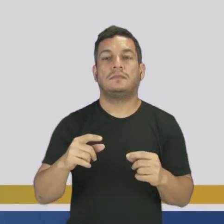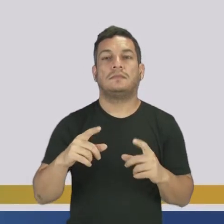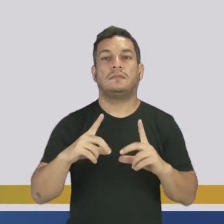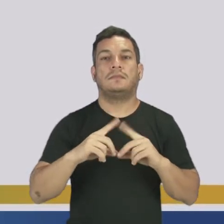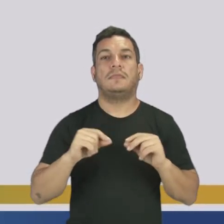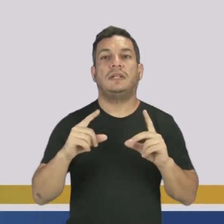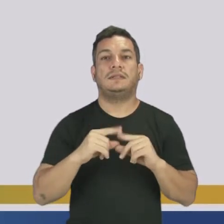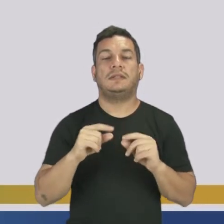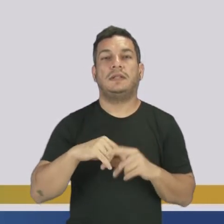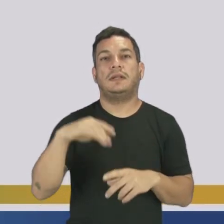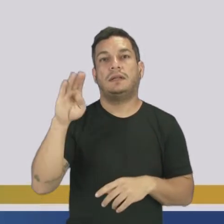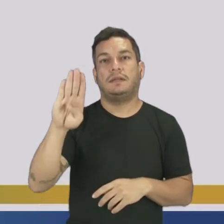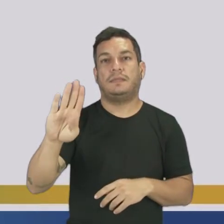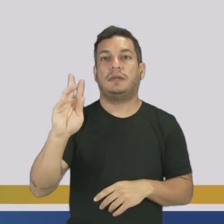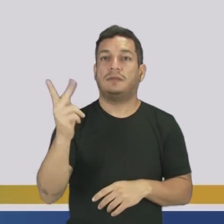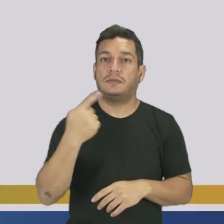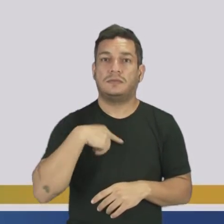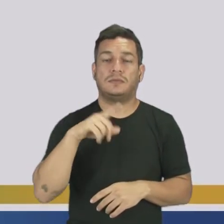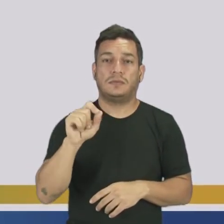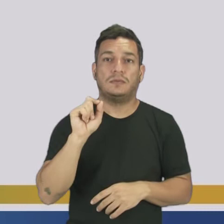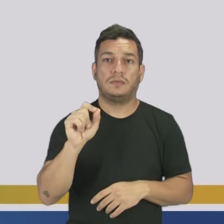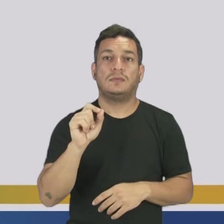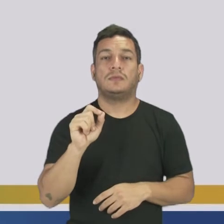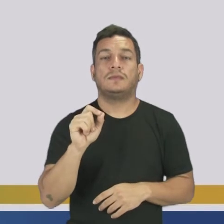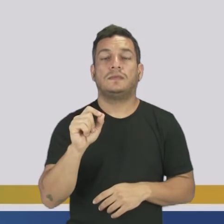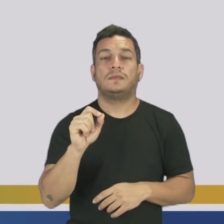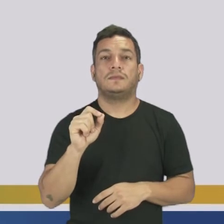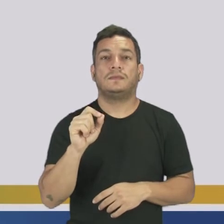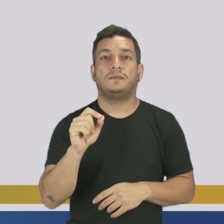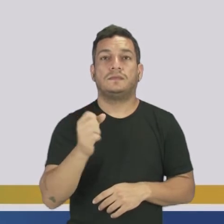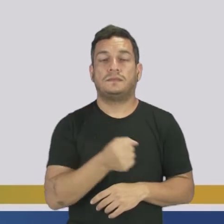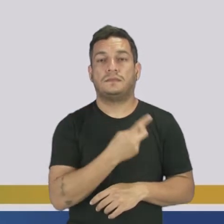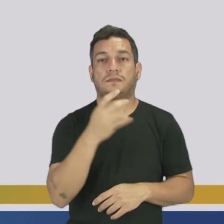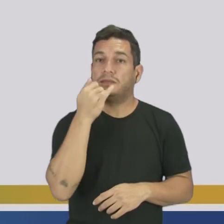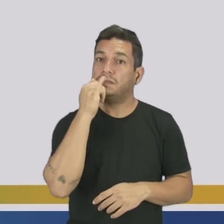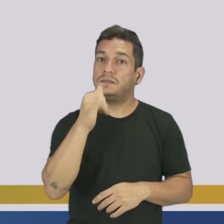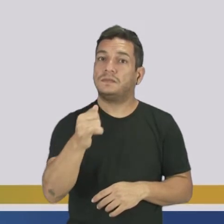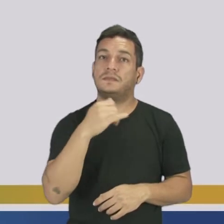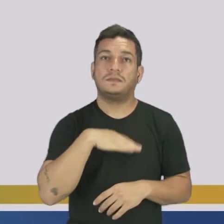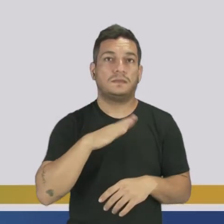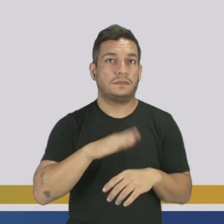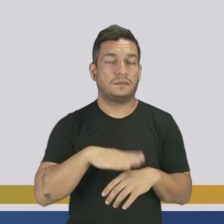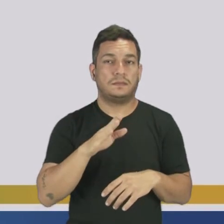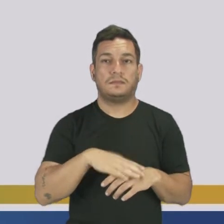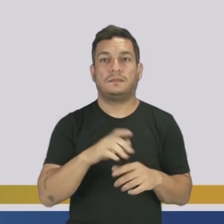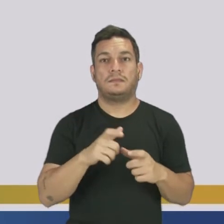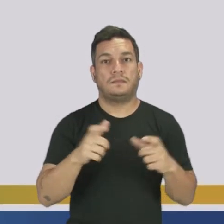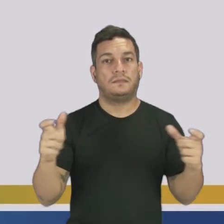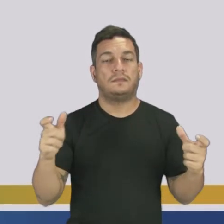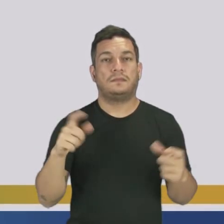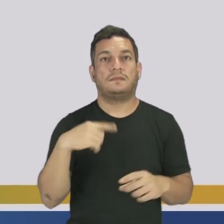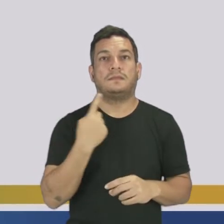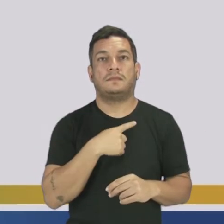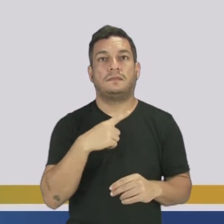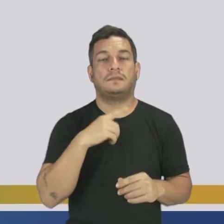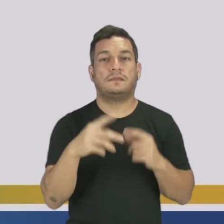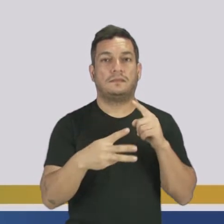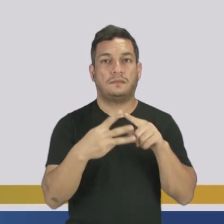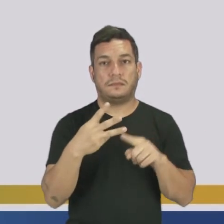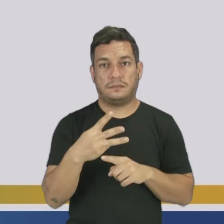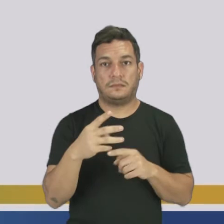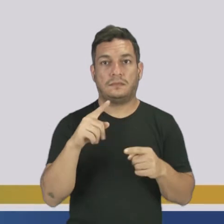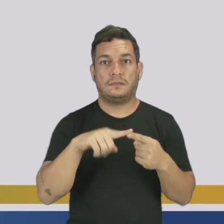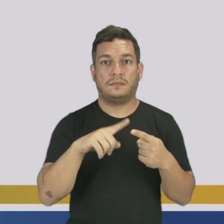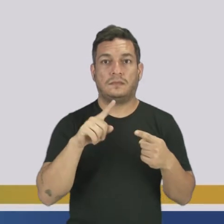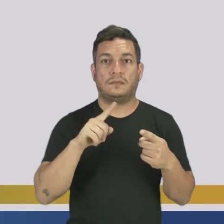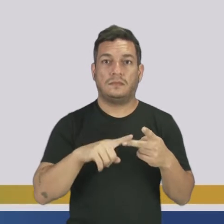Horizonte. Um valor de energia nuclear produzida muito maior. E aí a gente tem essas três, Angra 1,